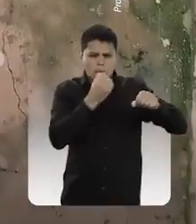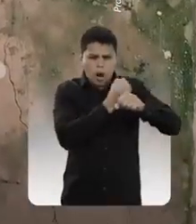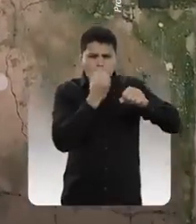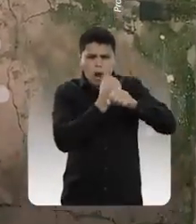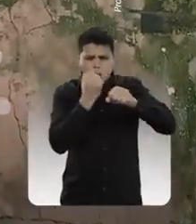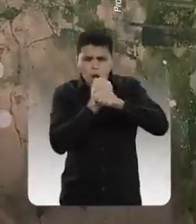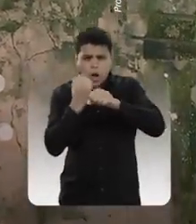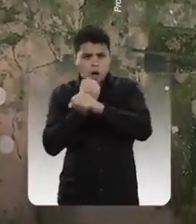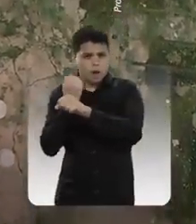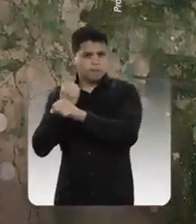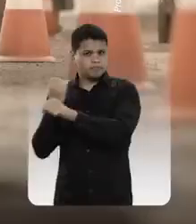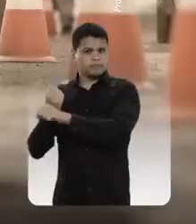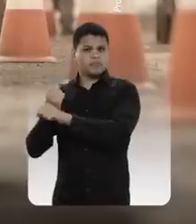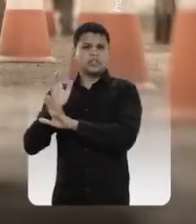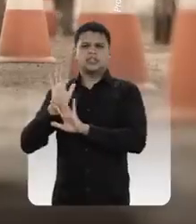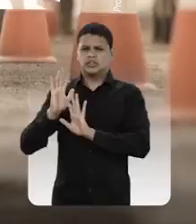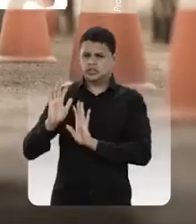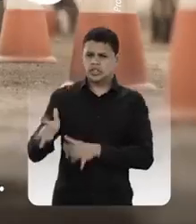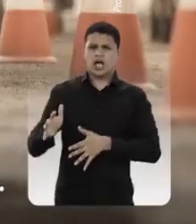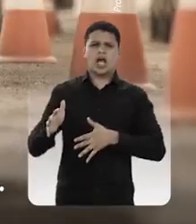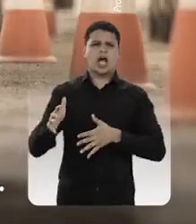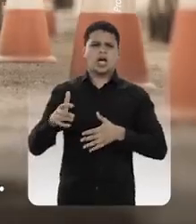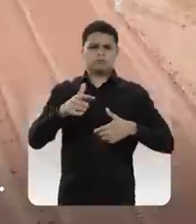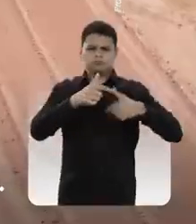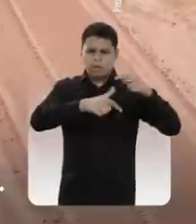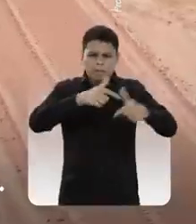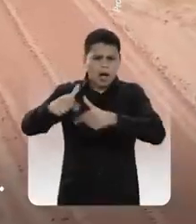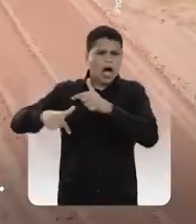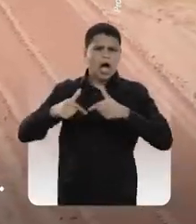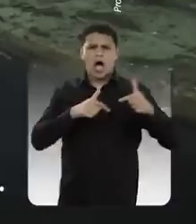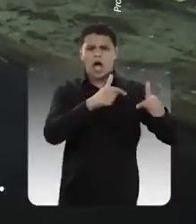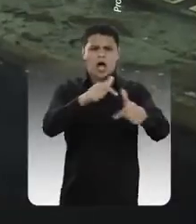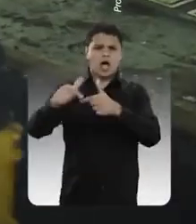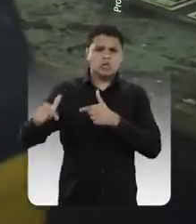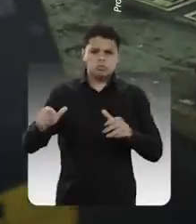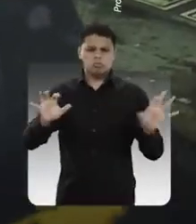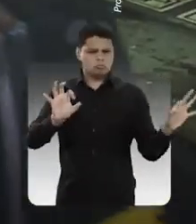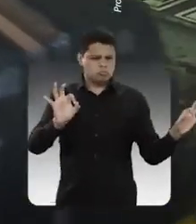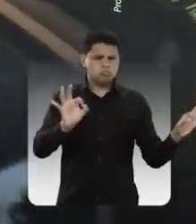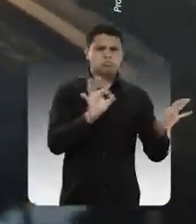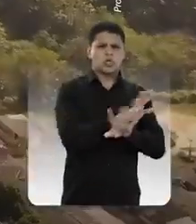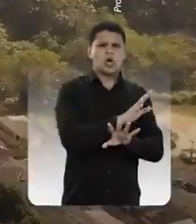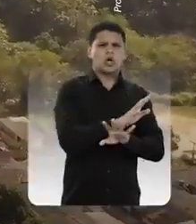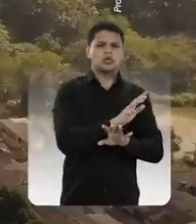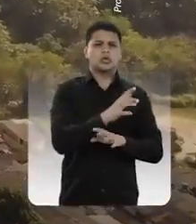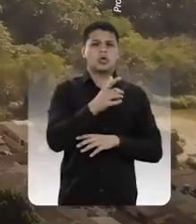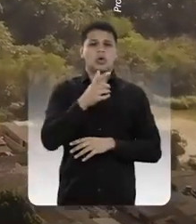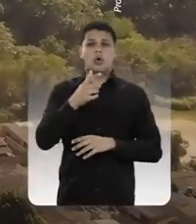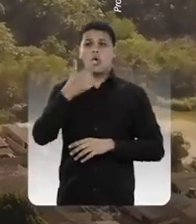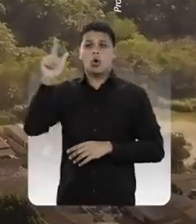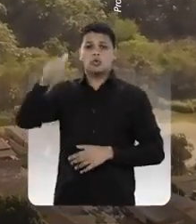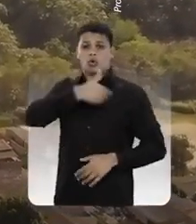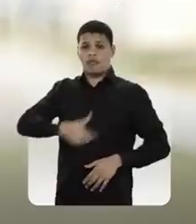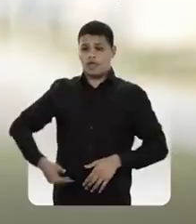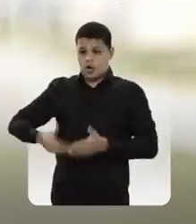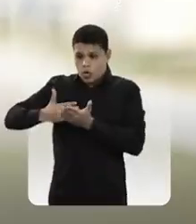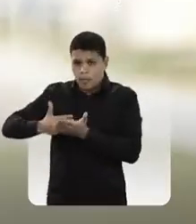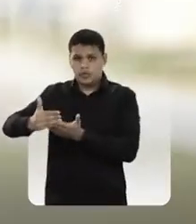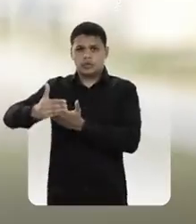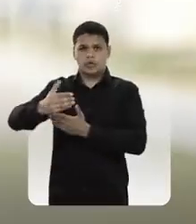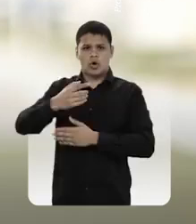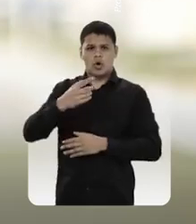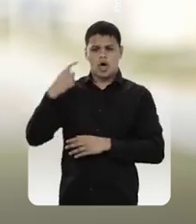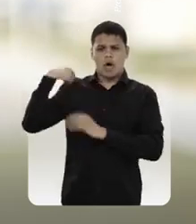máquinas roncando. Nós tocamos obras independentes de interesses políticos, concluímos obras iniciadas em outros governos. Por